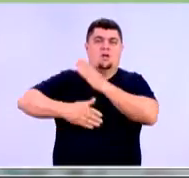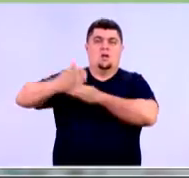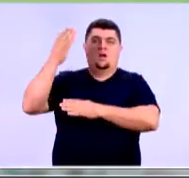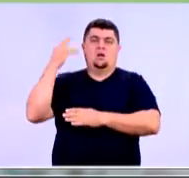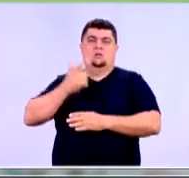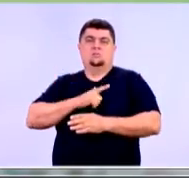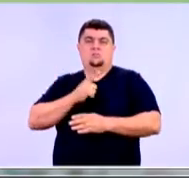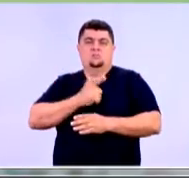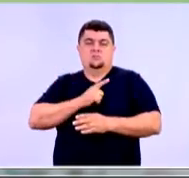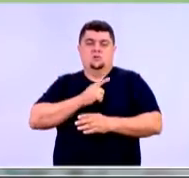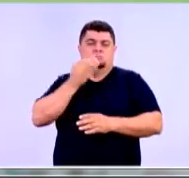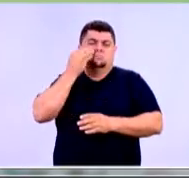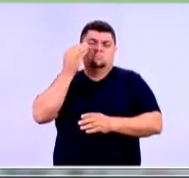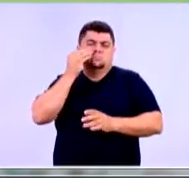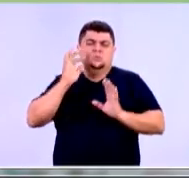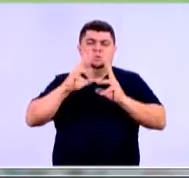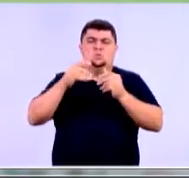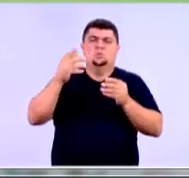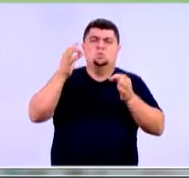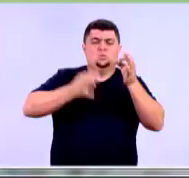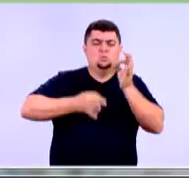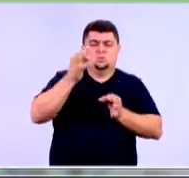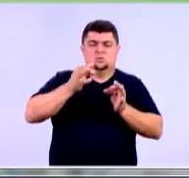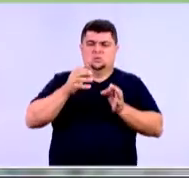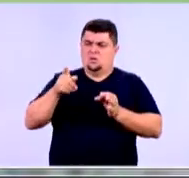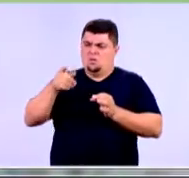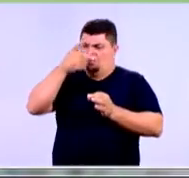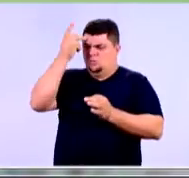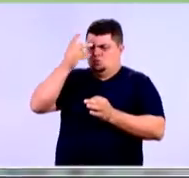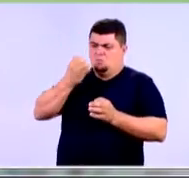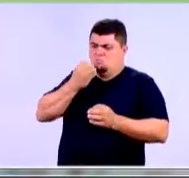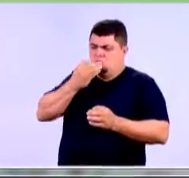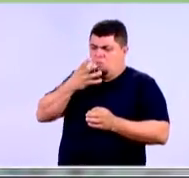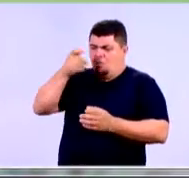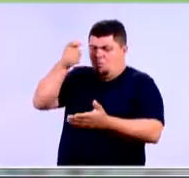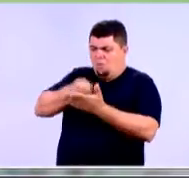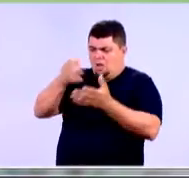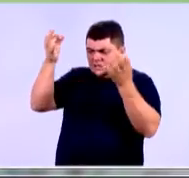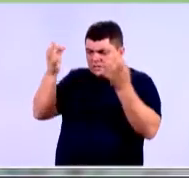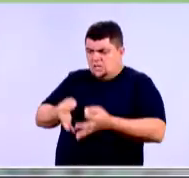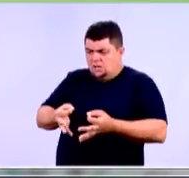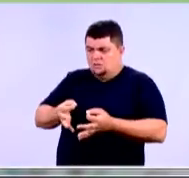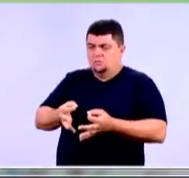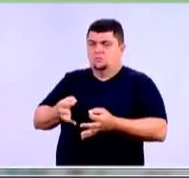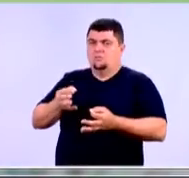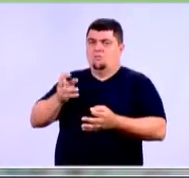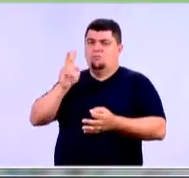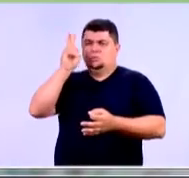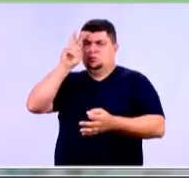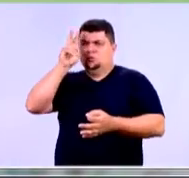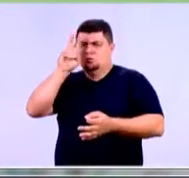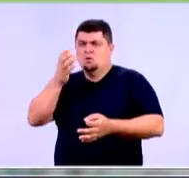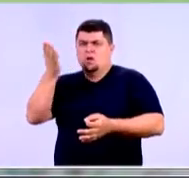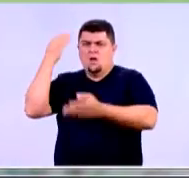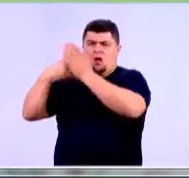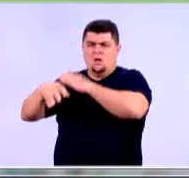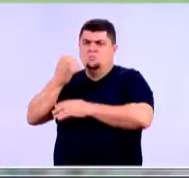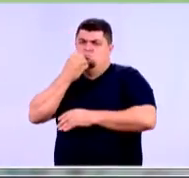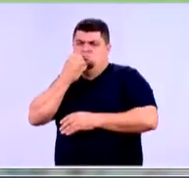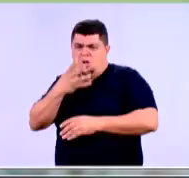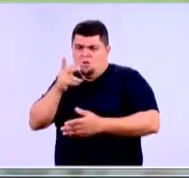e outros itens que possam desabonar a história deste cliente. Gente, aqui é o seguinte,